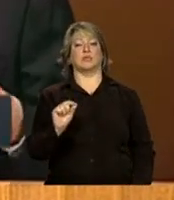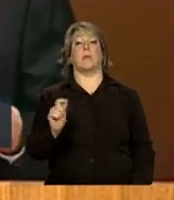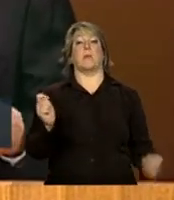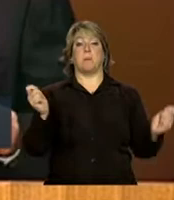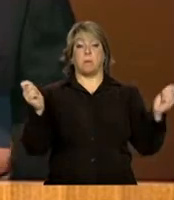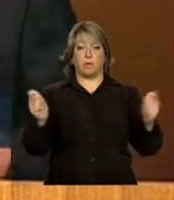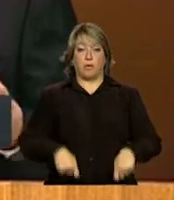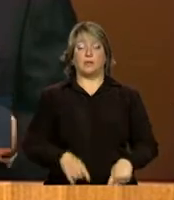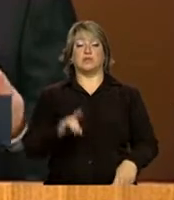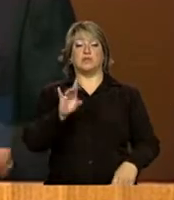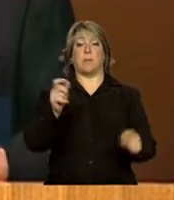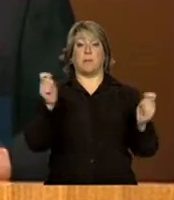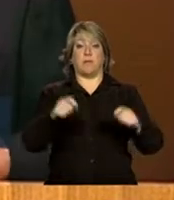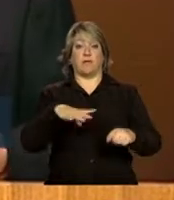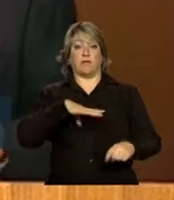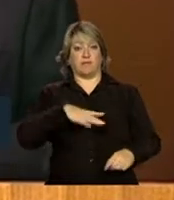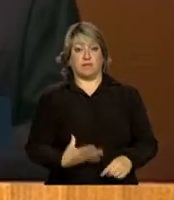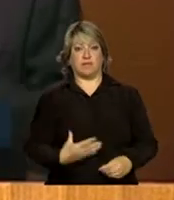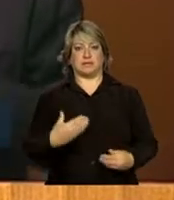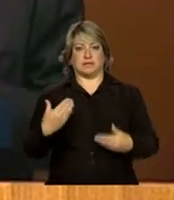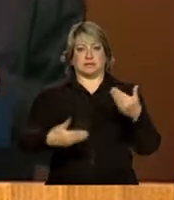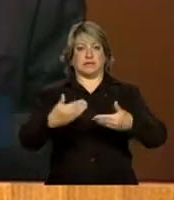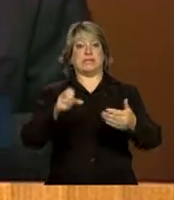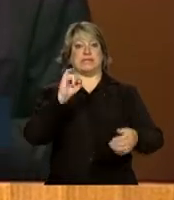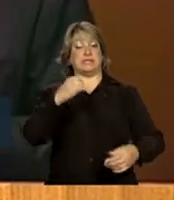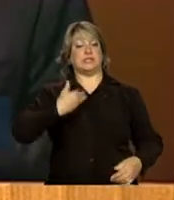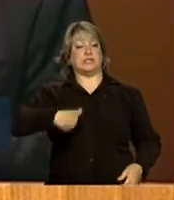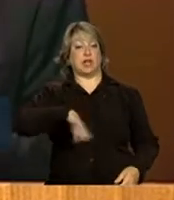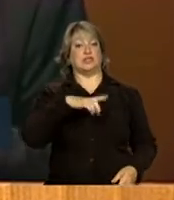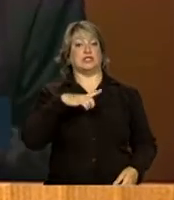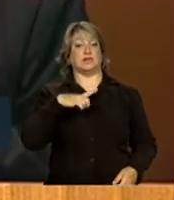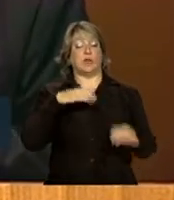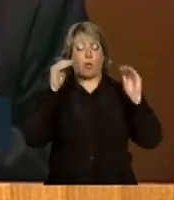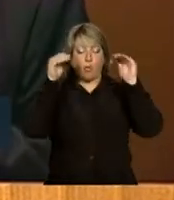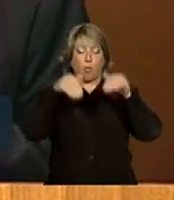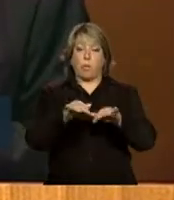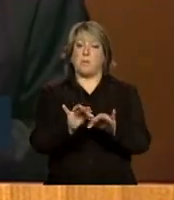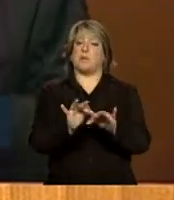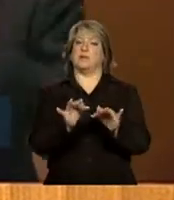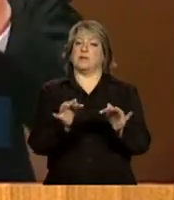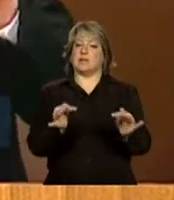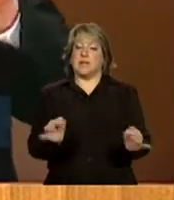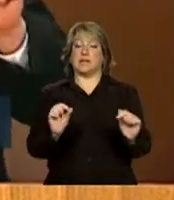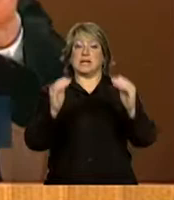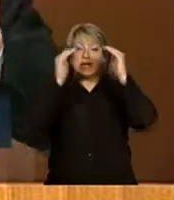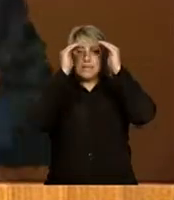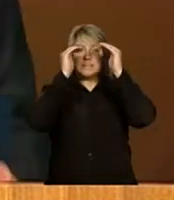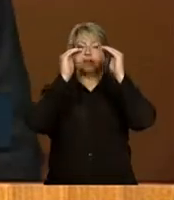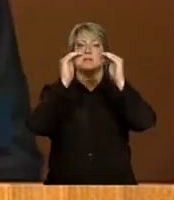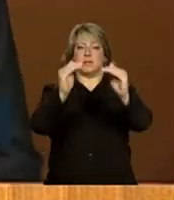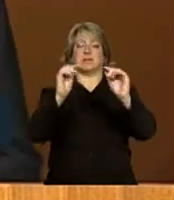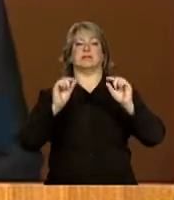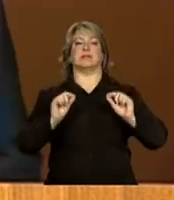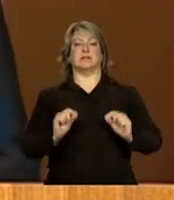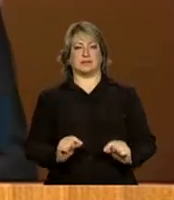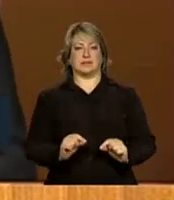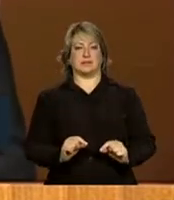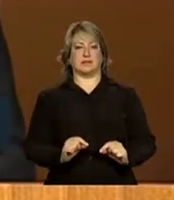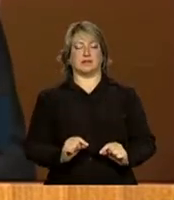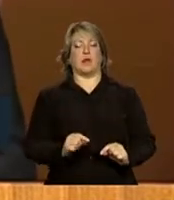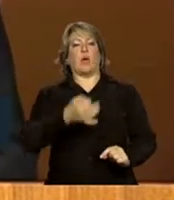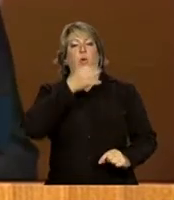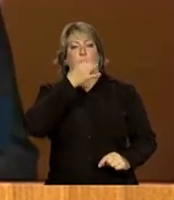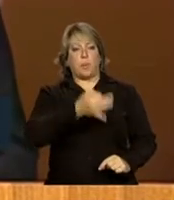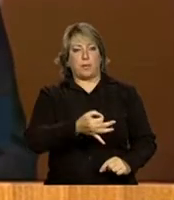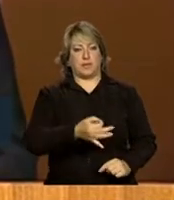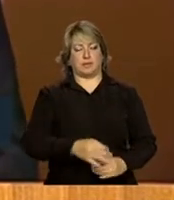poderão e só poderão ser enfrentados se nós tivermos a humildade de respeitar a